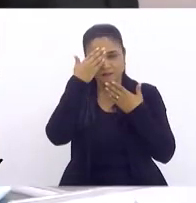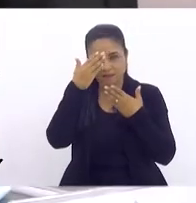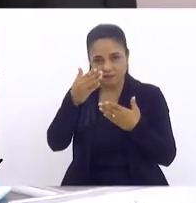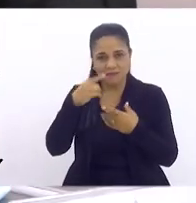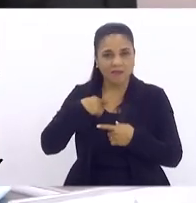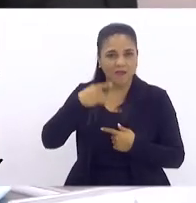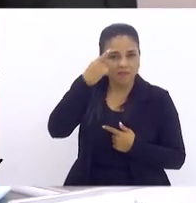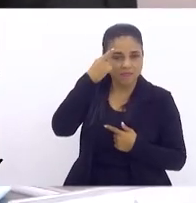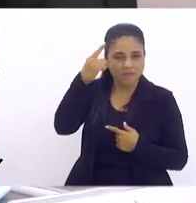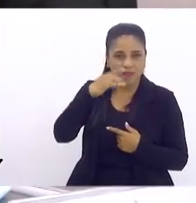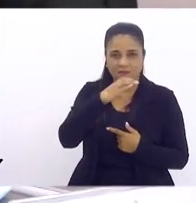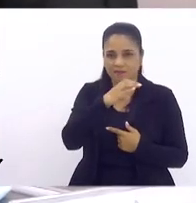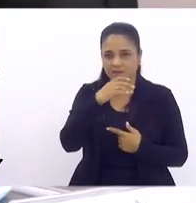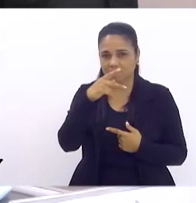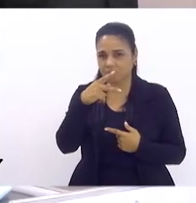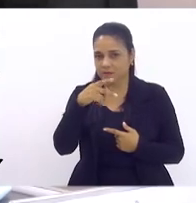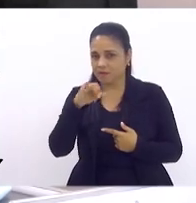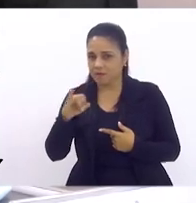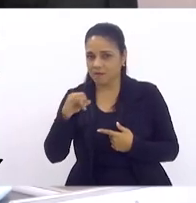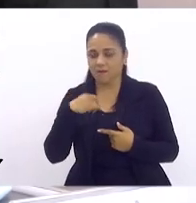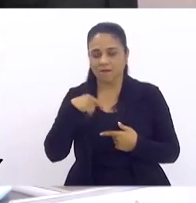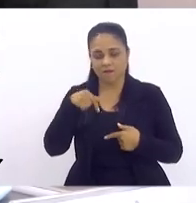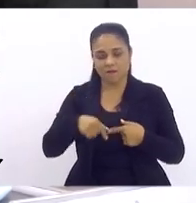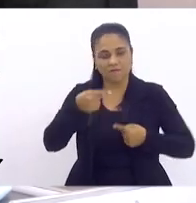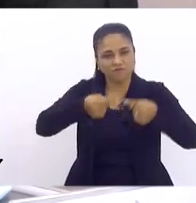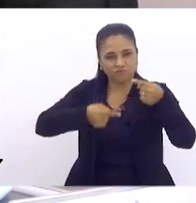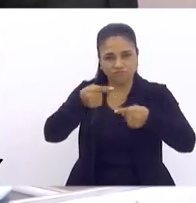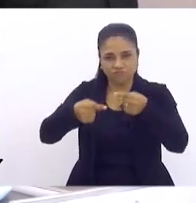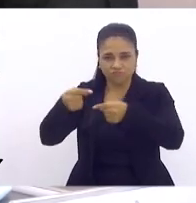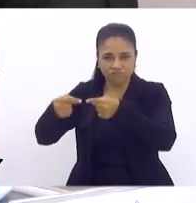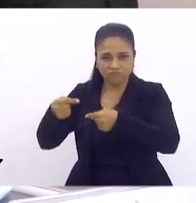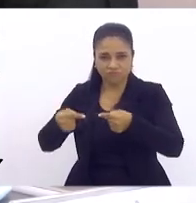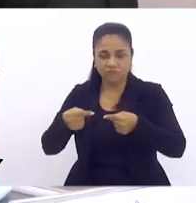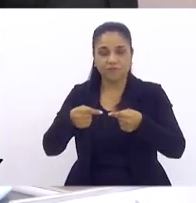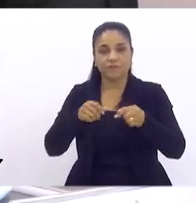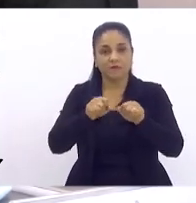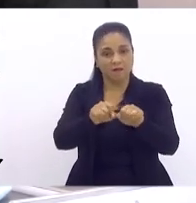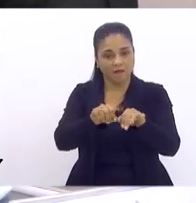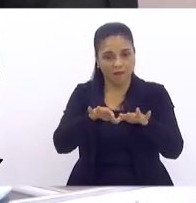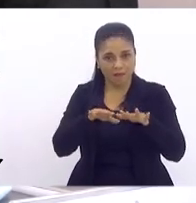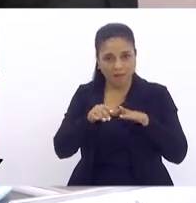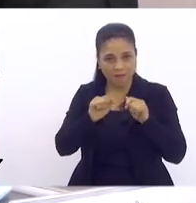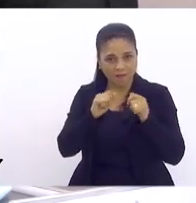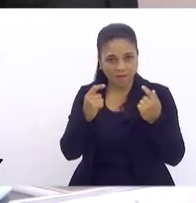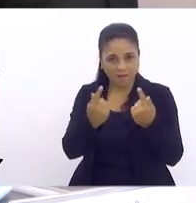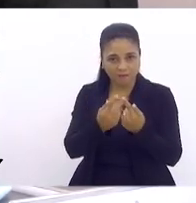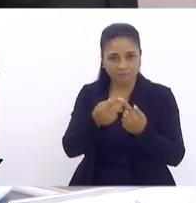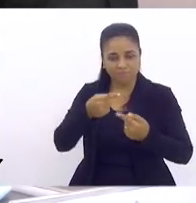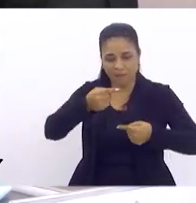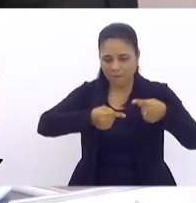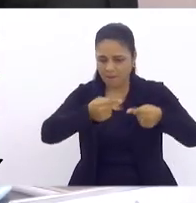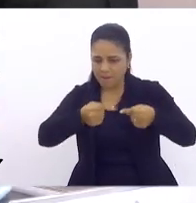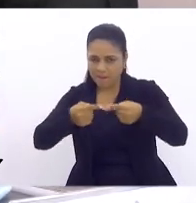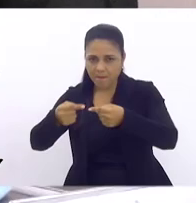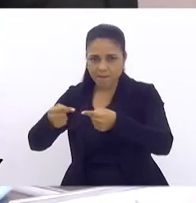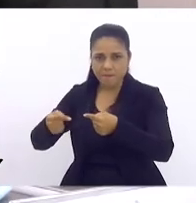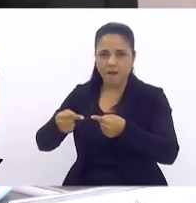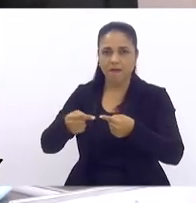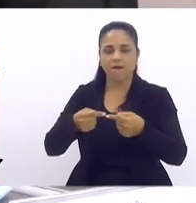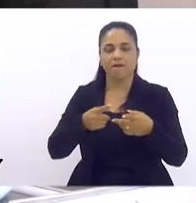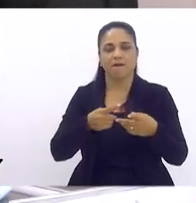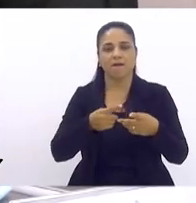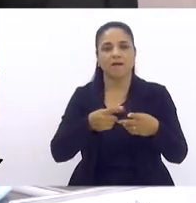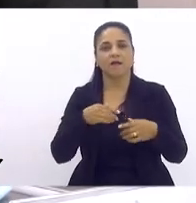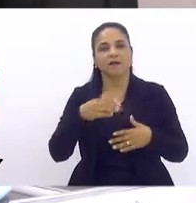de vossa excelência trazer essa CPI para cá porque tem feito alergia atualizada os debates agradecer